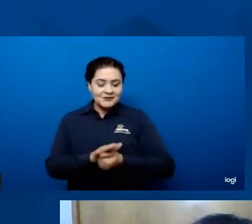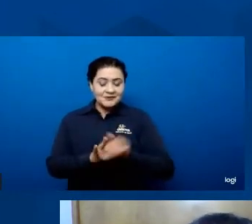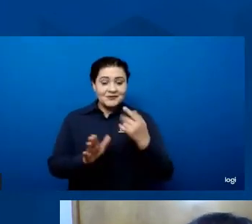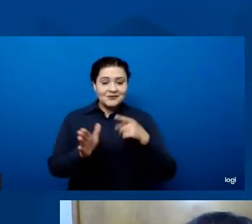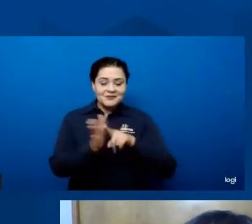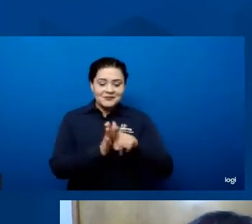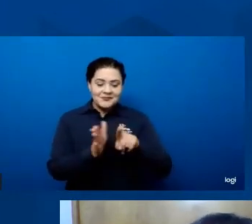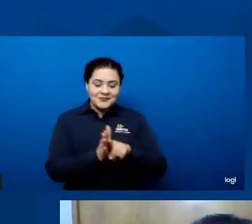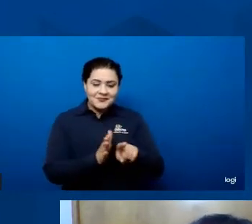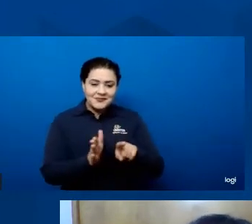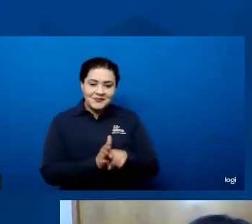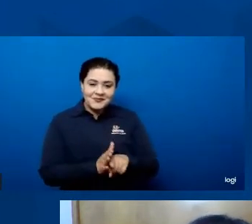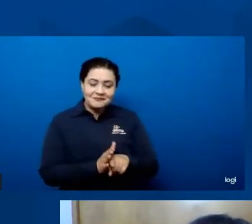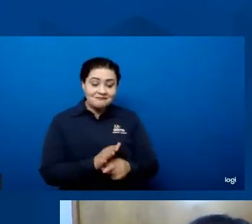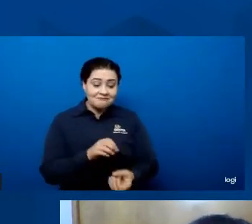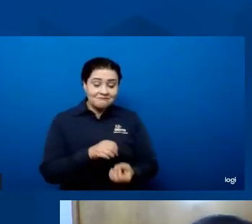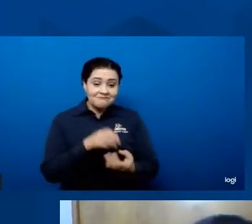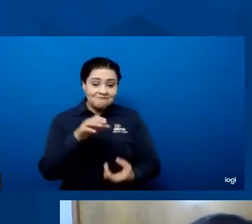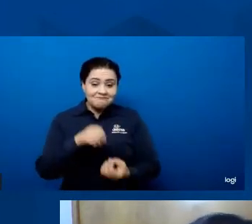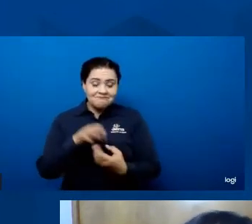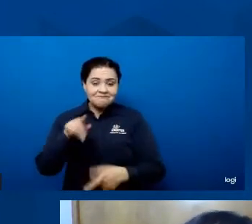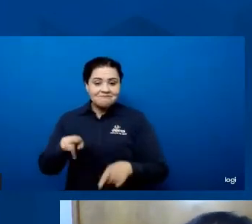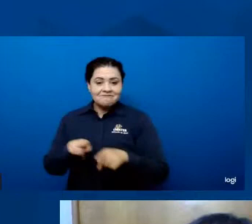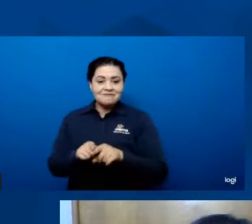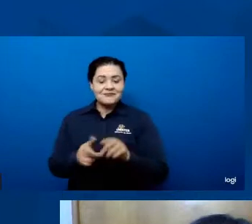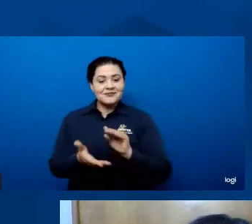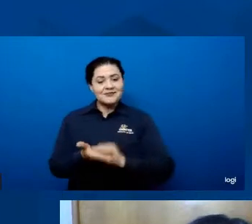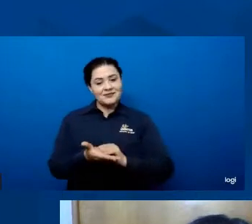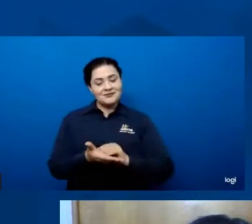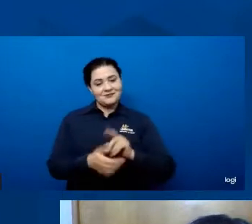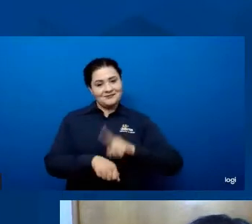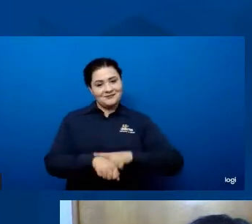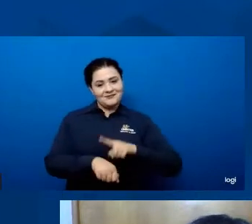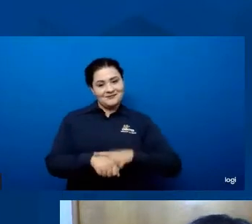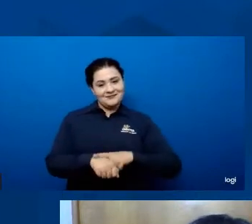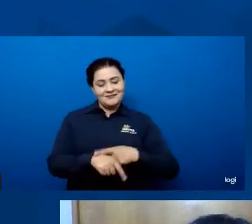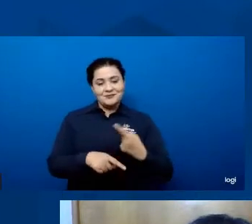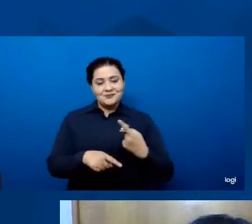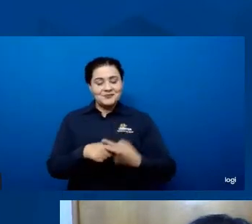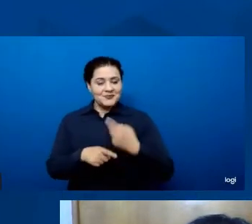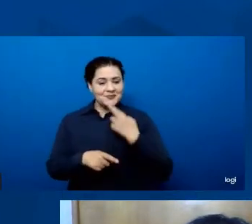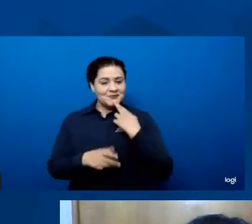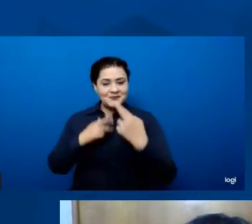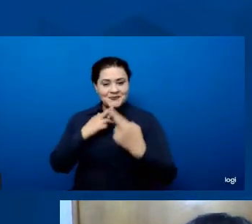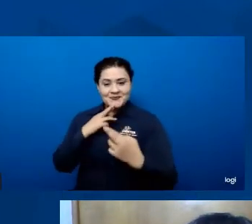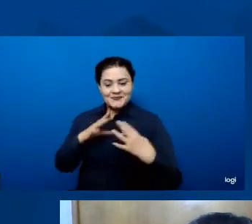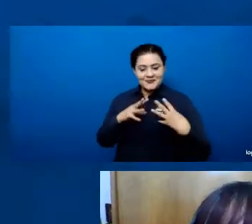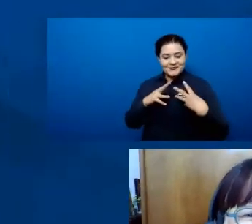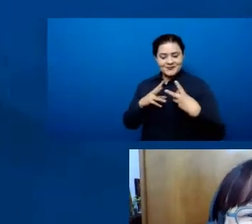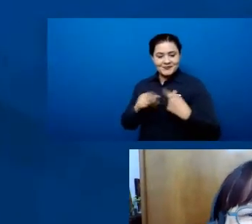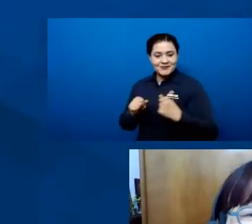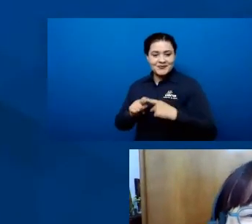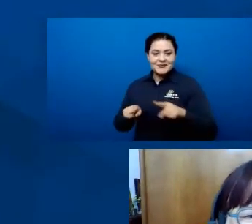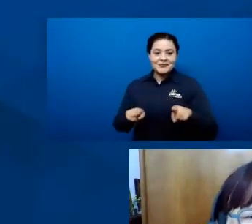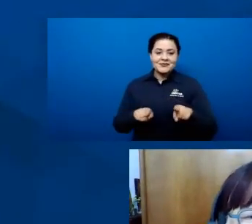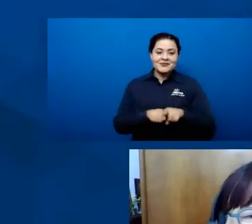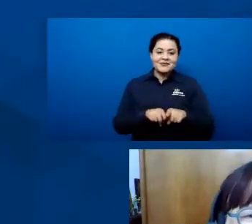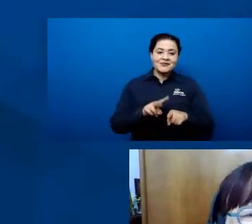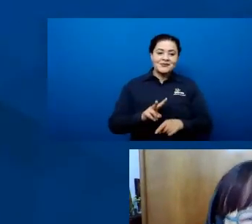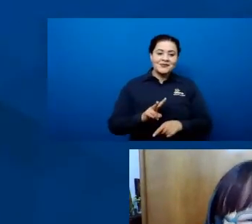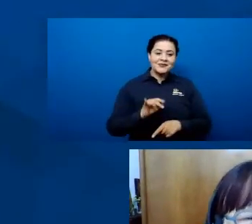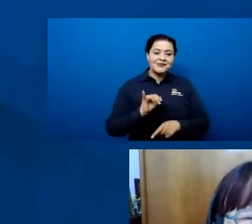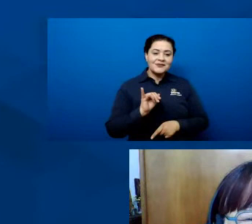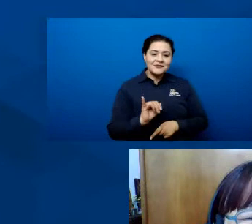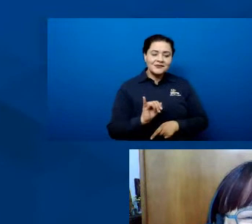perguntas ali que surgiram, e faltou tempo, né, para responder todas. Com certeza nós